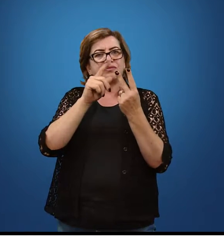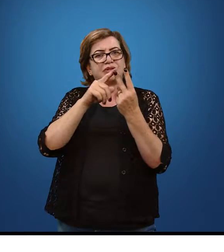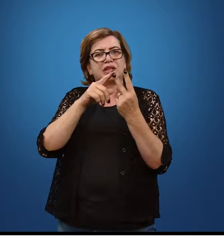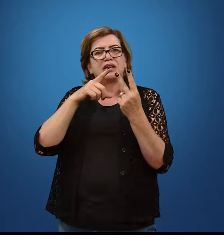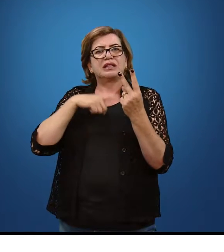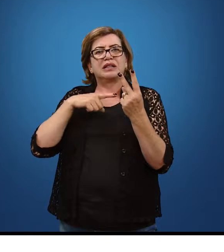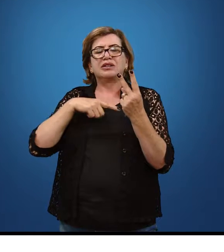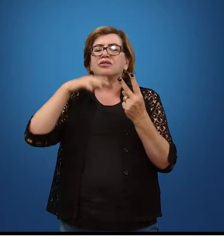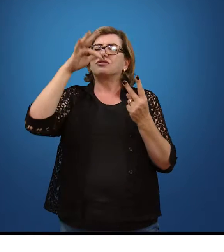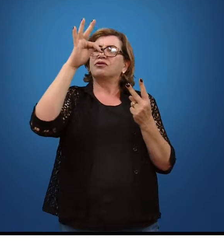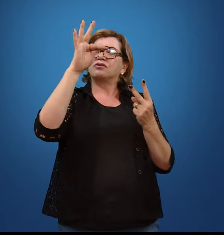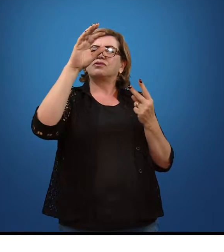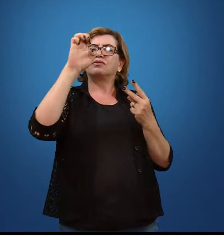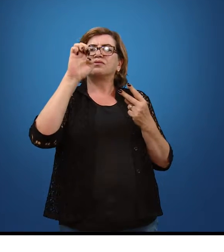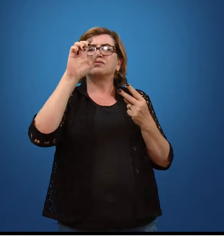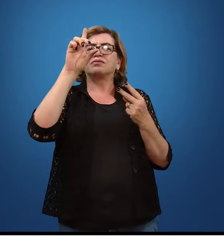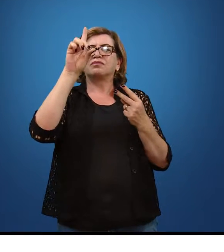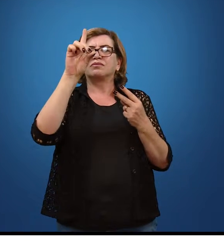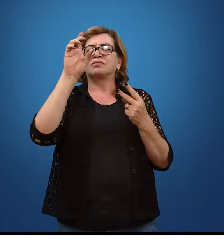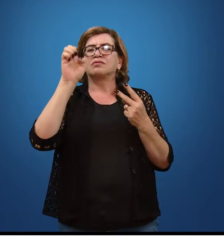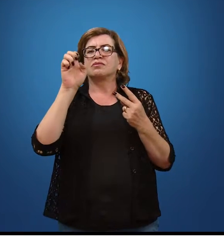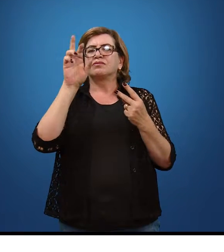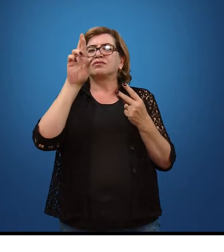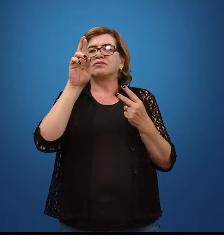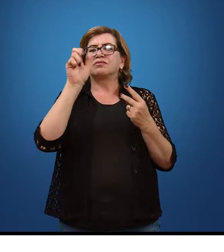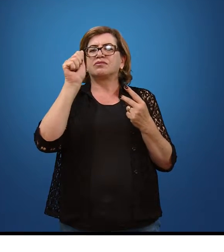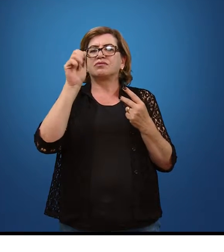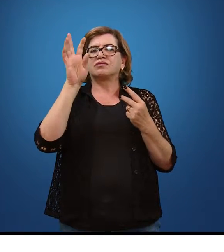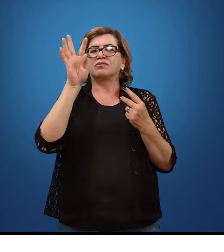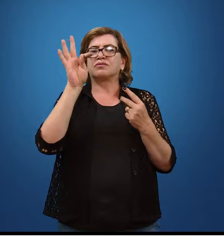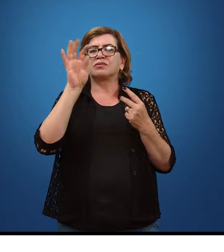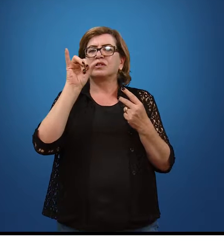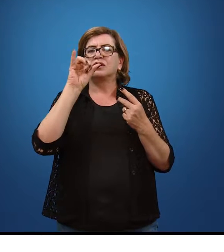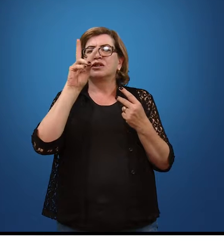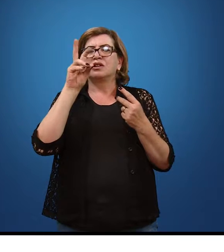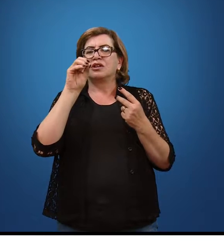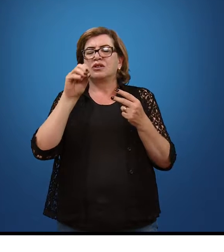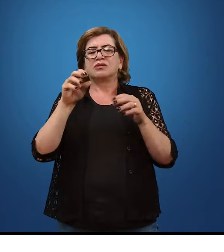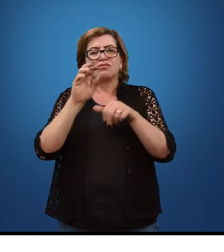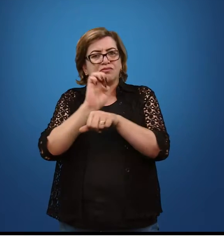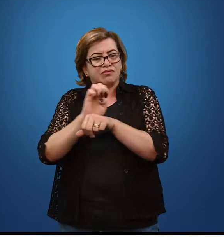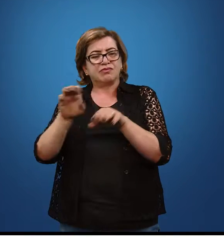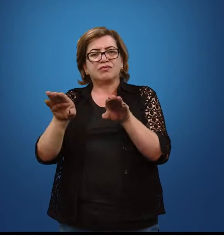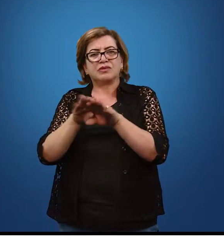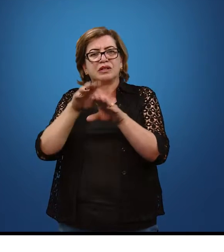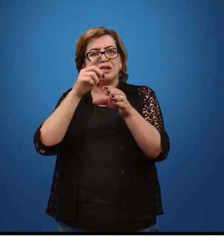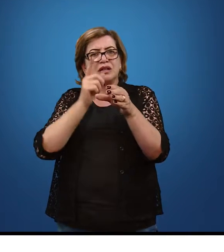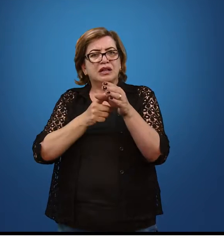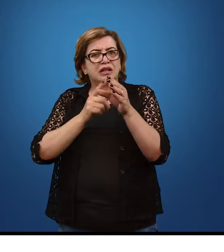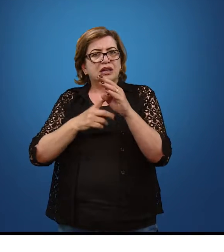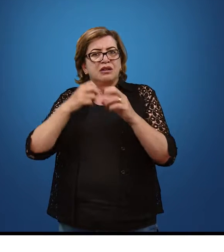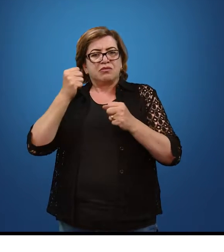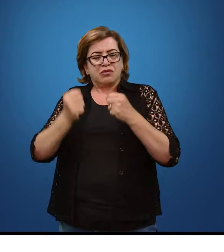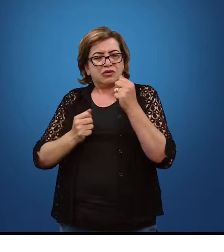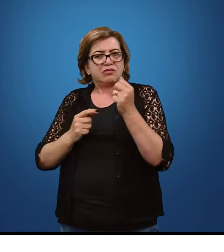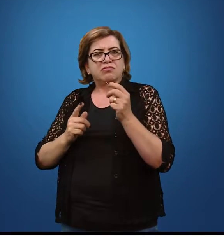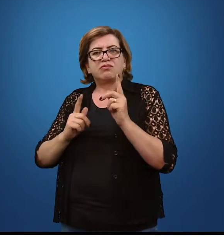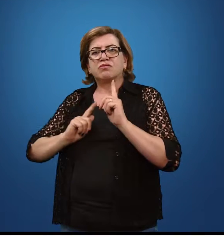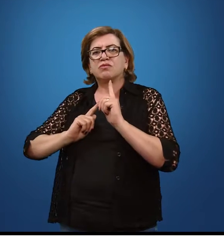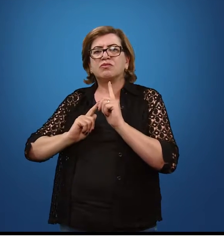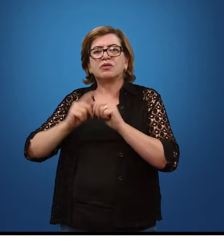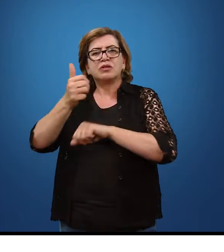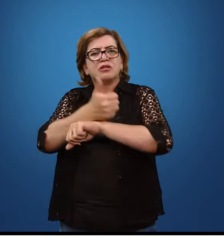Estado Federativo, onde estados e municípios também têm condição de gerir e de gestionar as